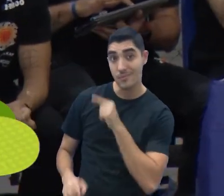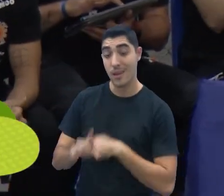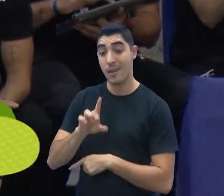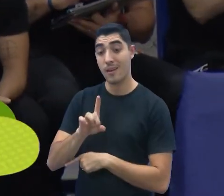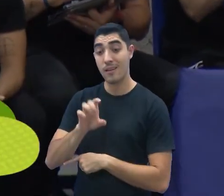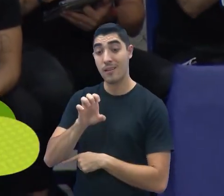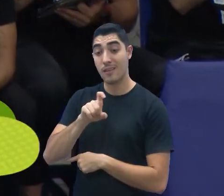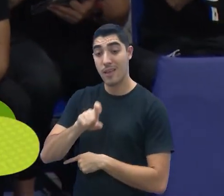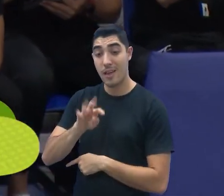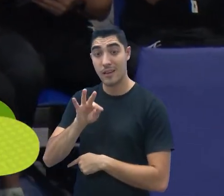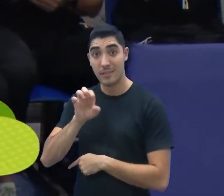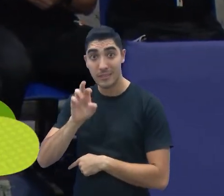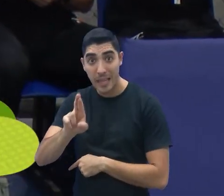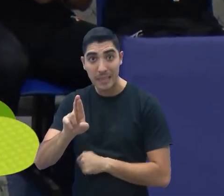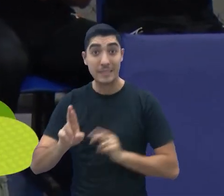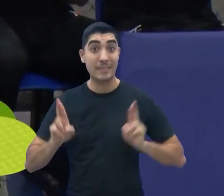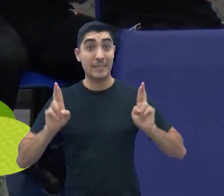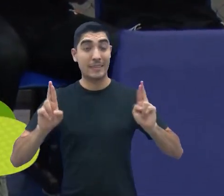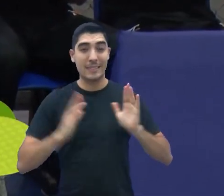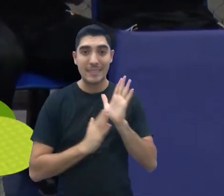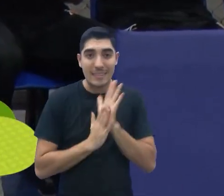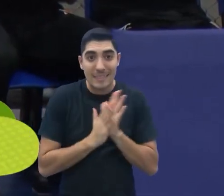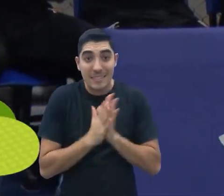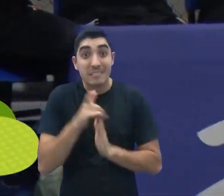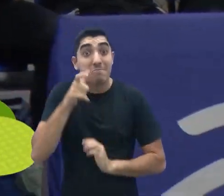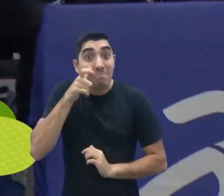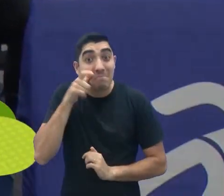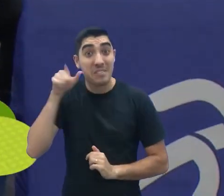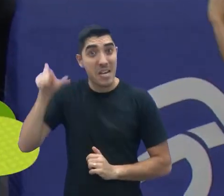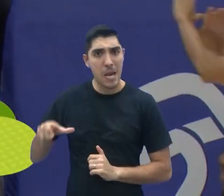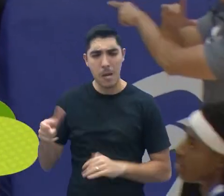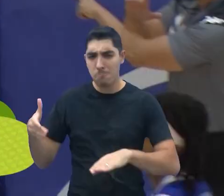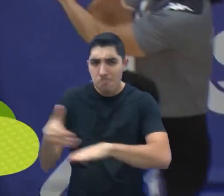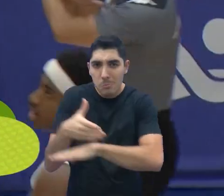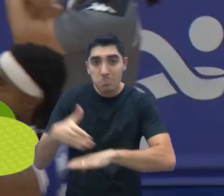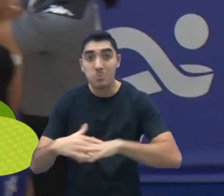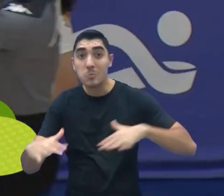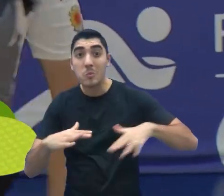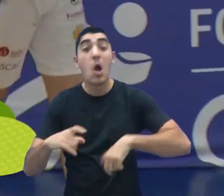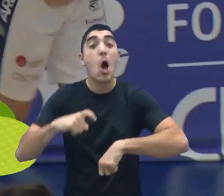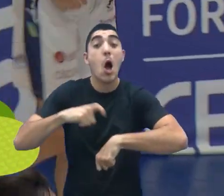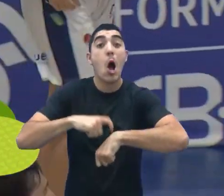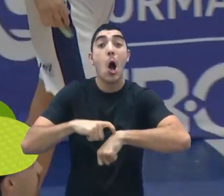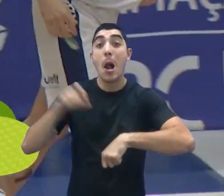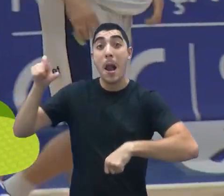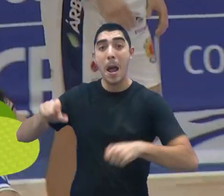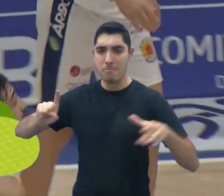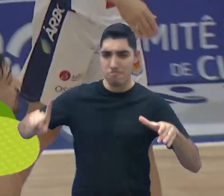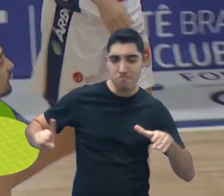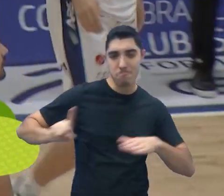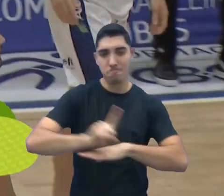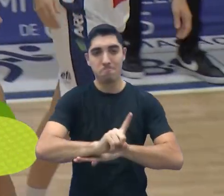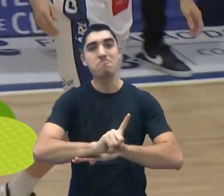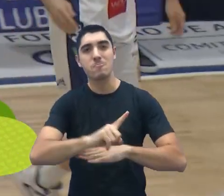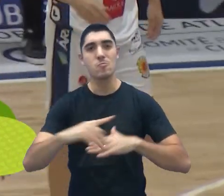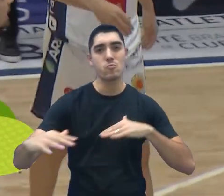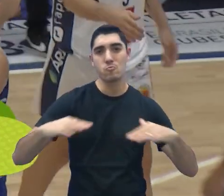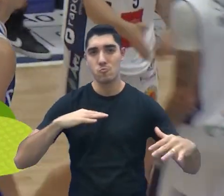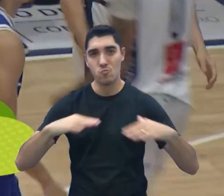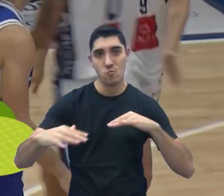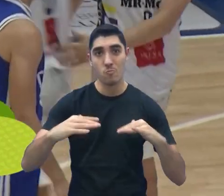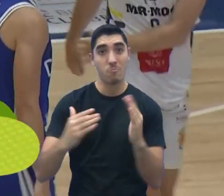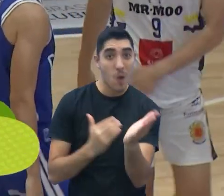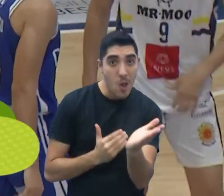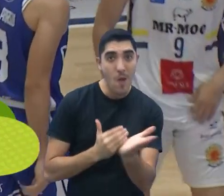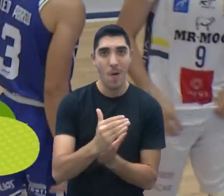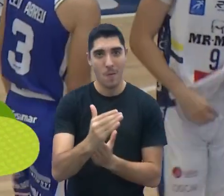A expectativa do torcedor joseense era em que momento o norte-americano faria sua estreia com a camisa